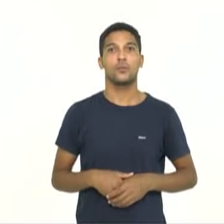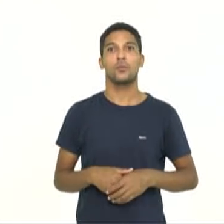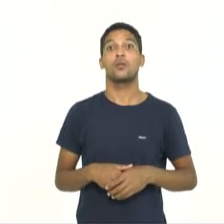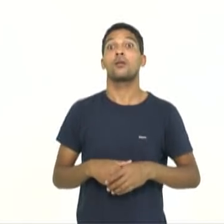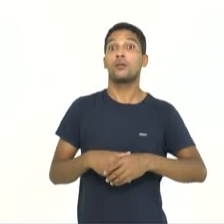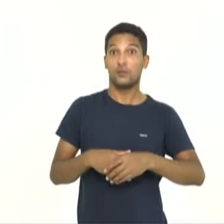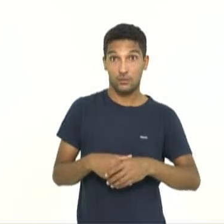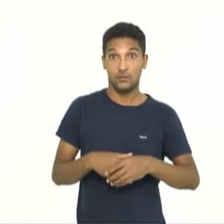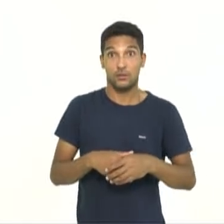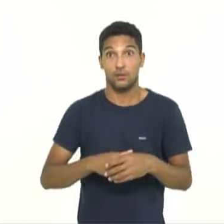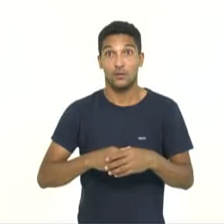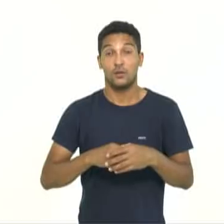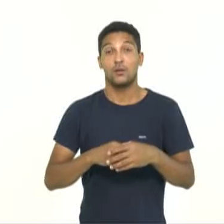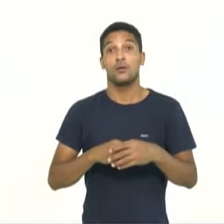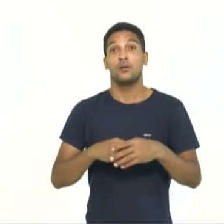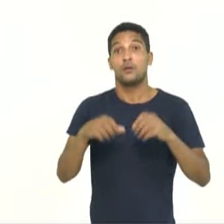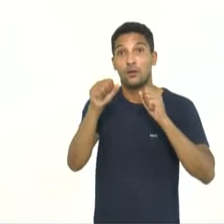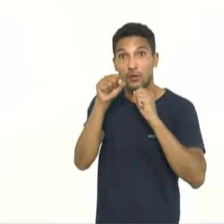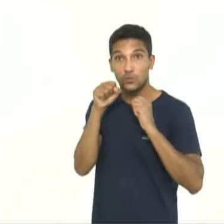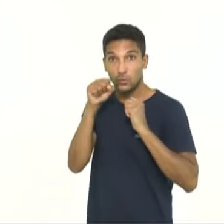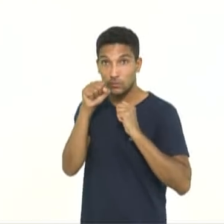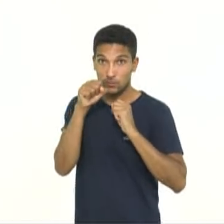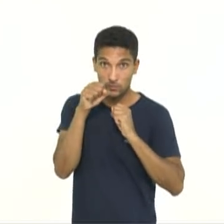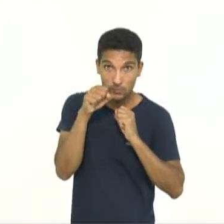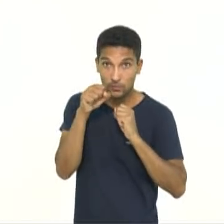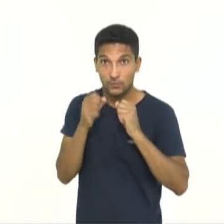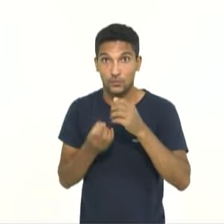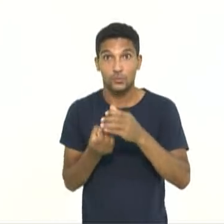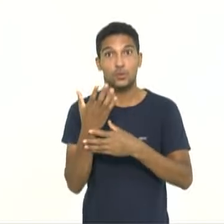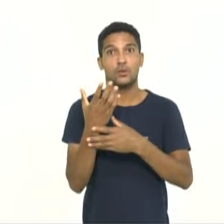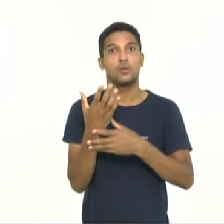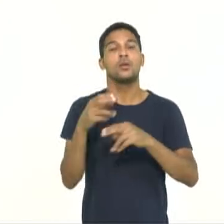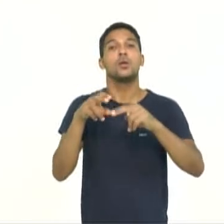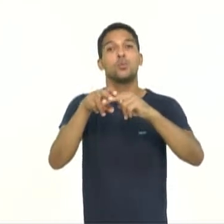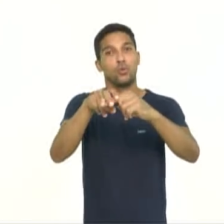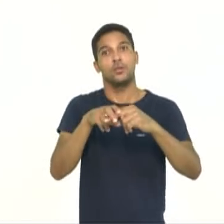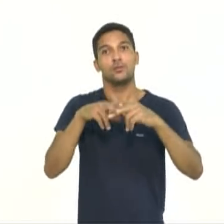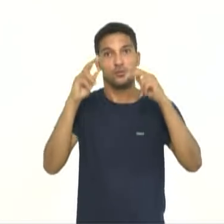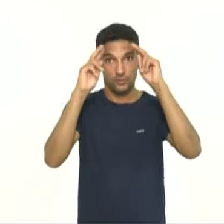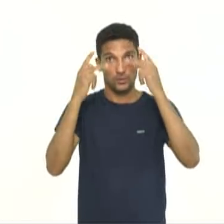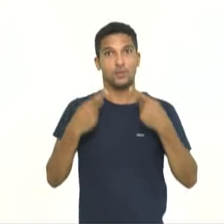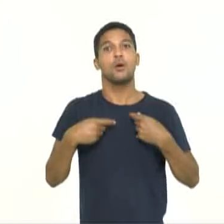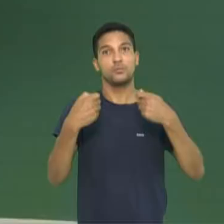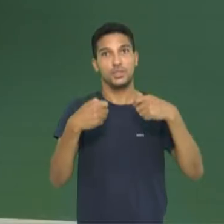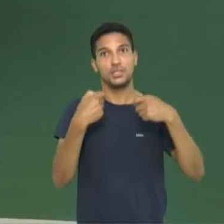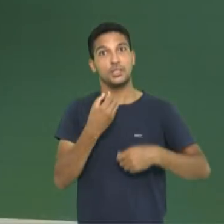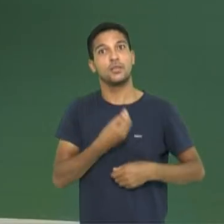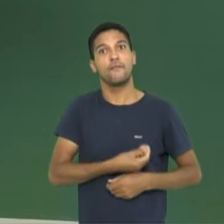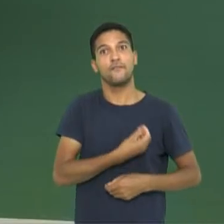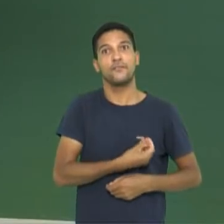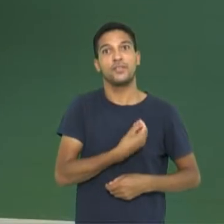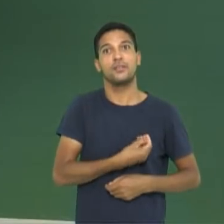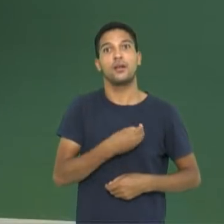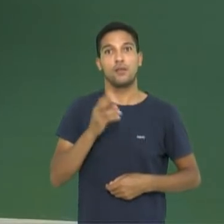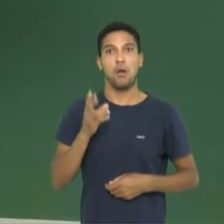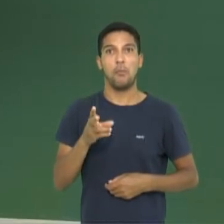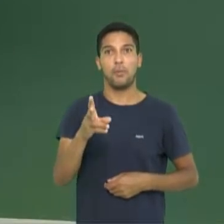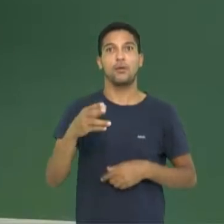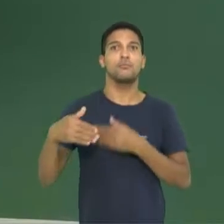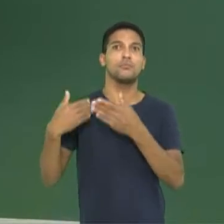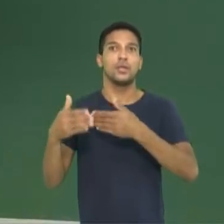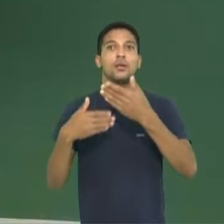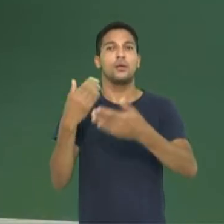agarramento, derrubadas e golpes, para as lutas de curta distância, certo? Nas lutas que são chamadas